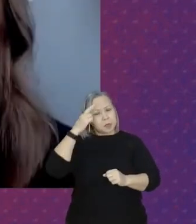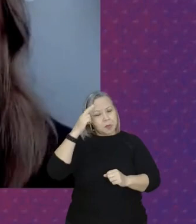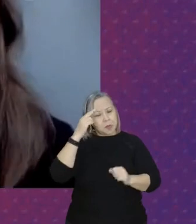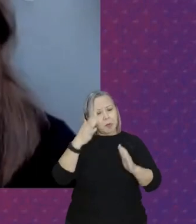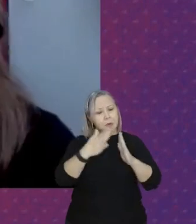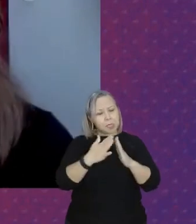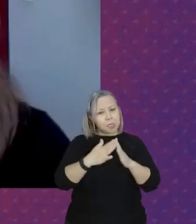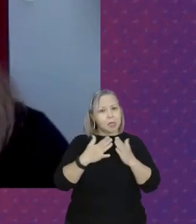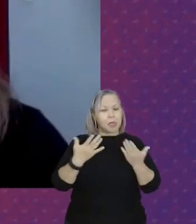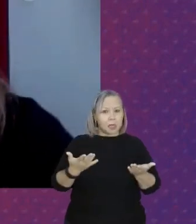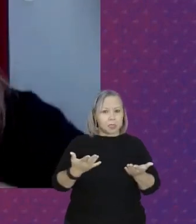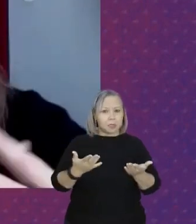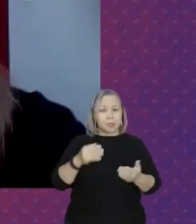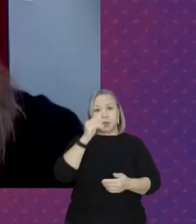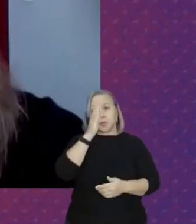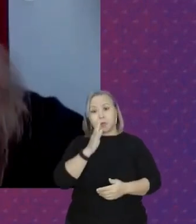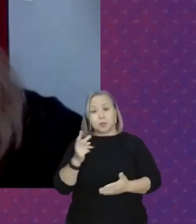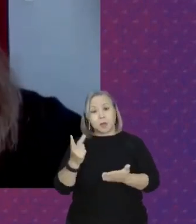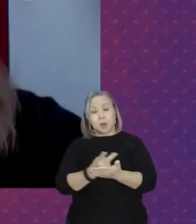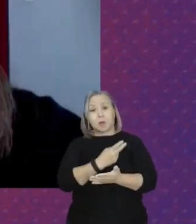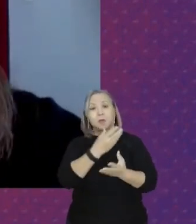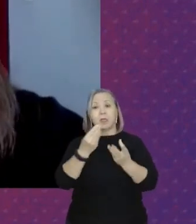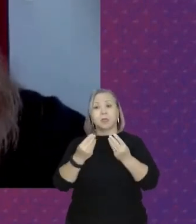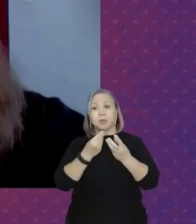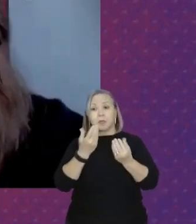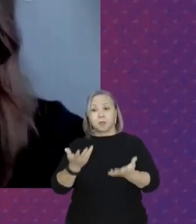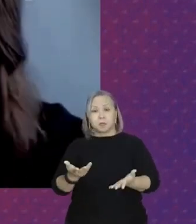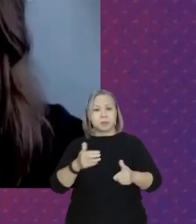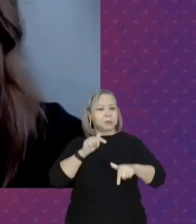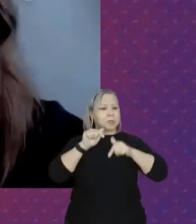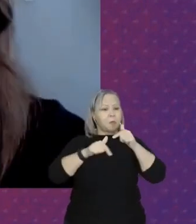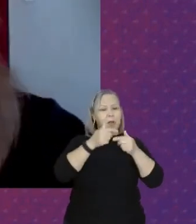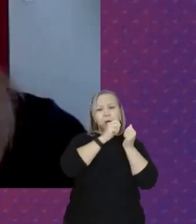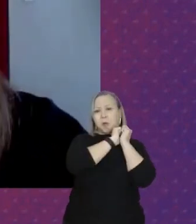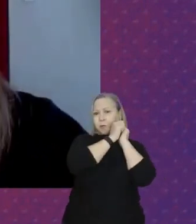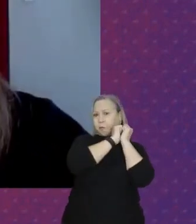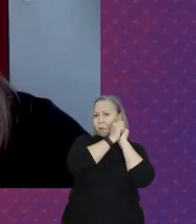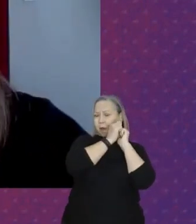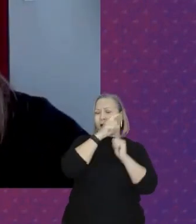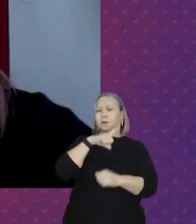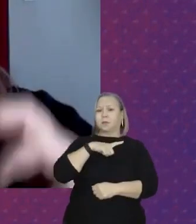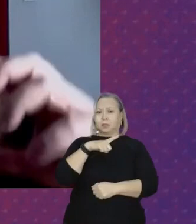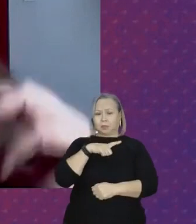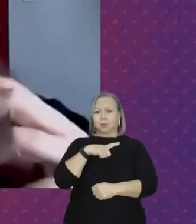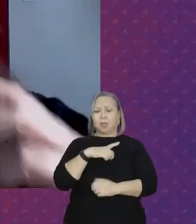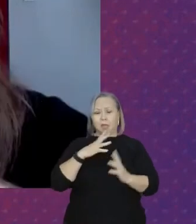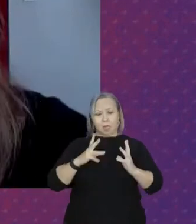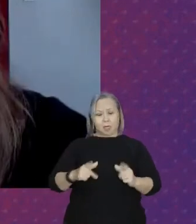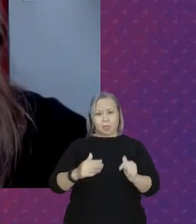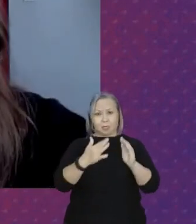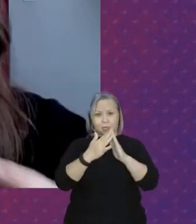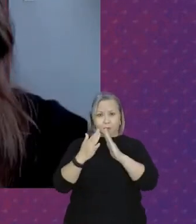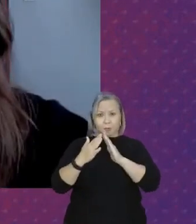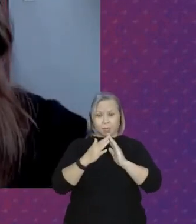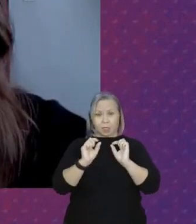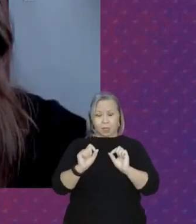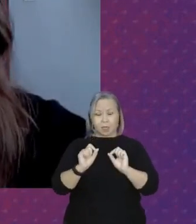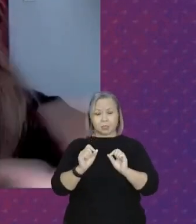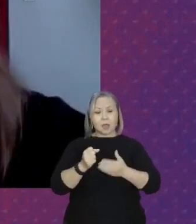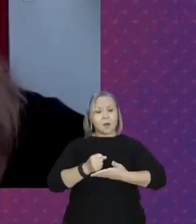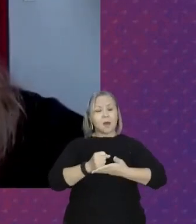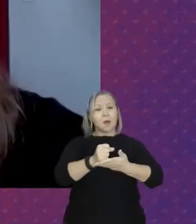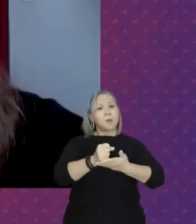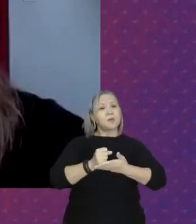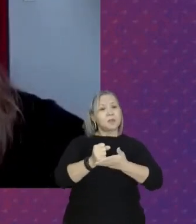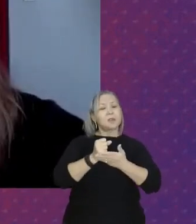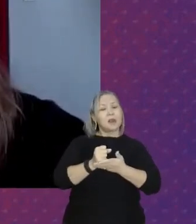acontece muito no Brasil ainda, né, pode ser uma trabalhadora doméstica, a limpeza da casa ela vai beneficiar